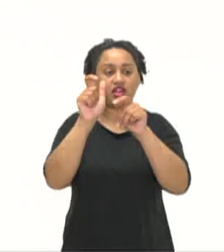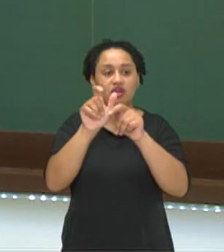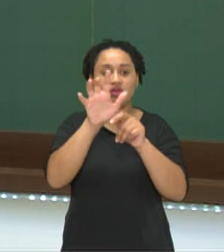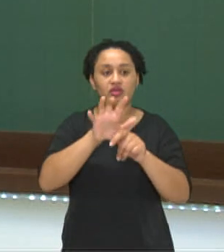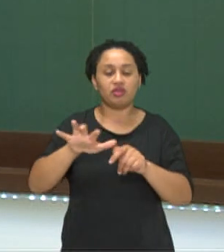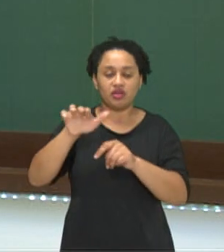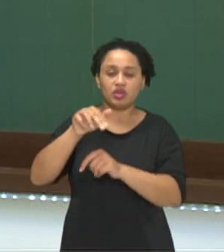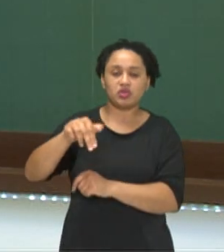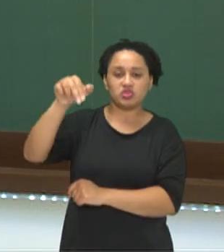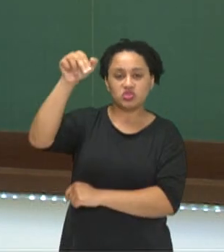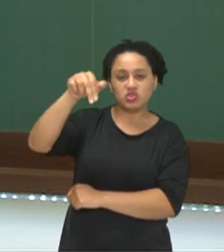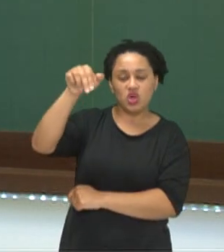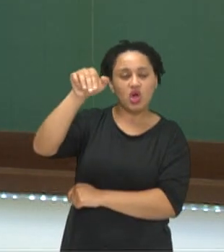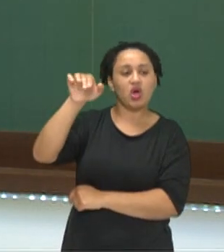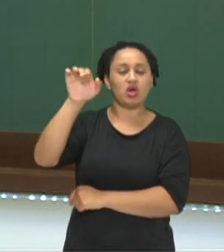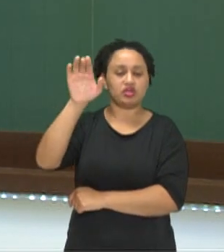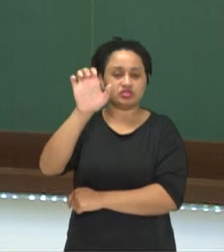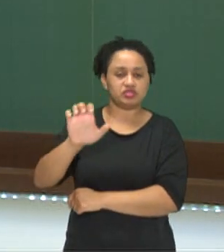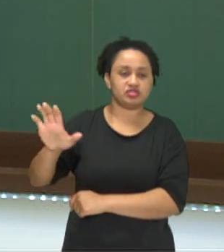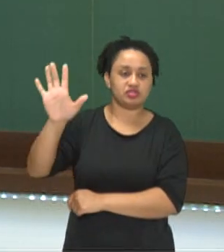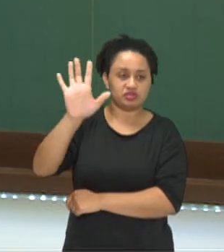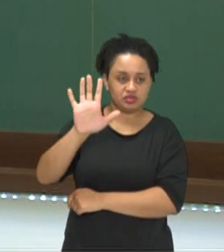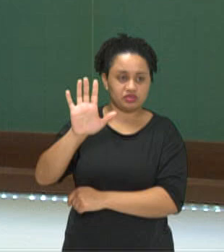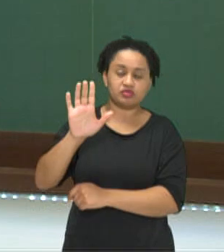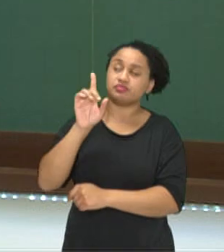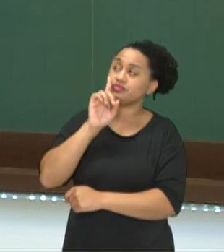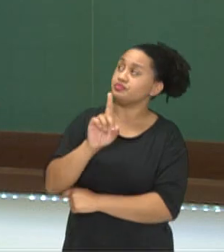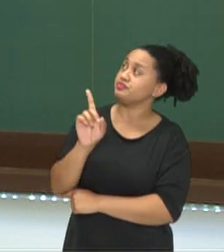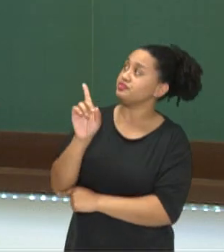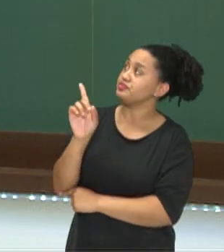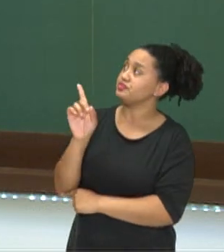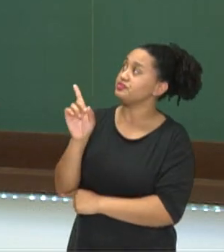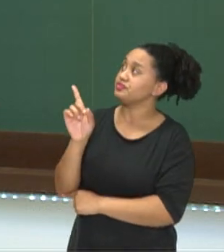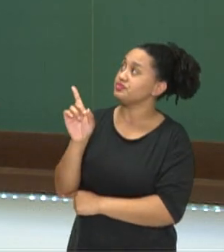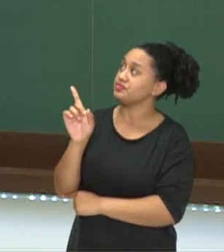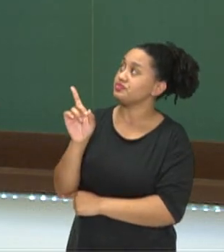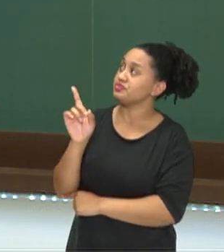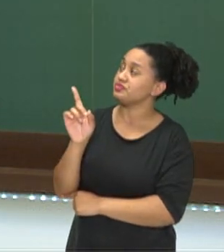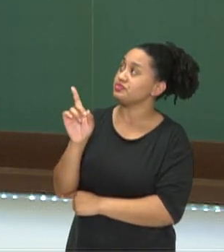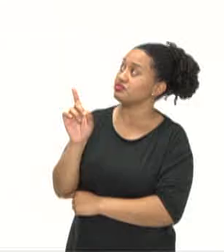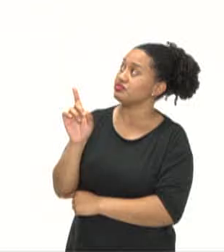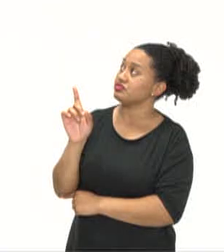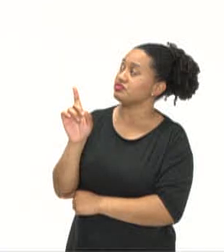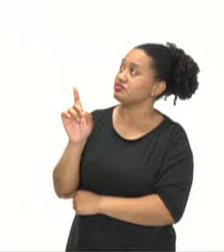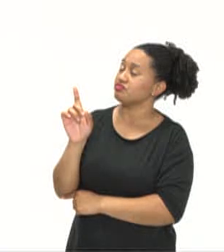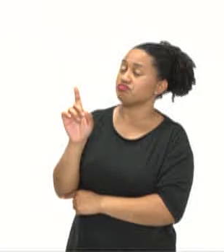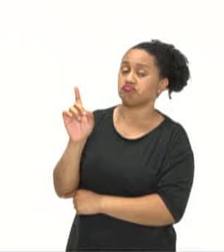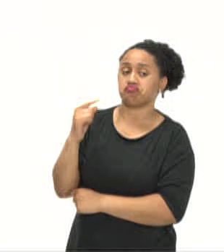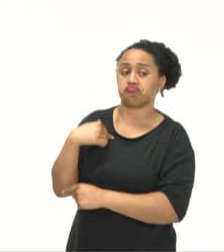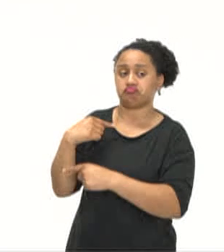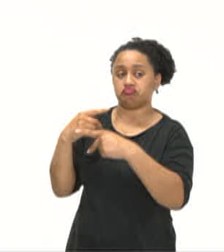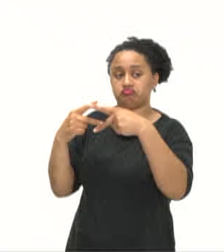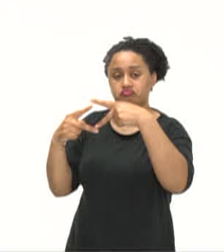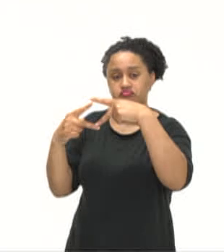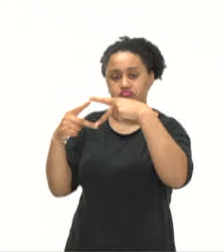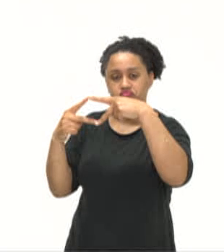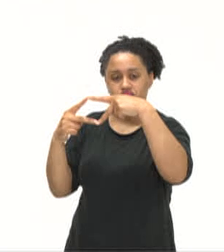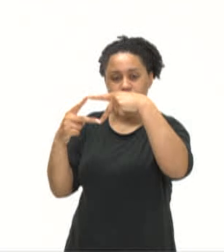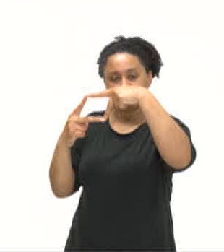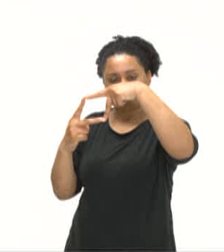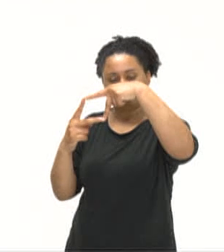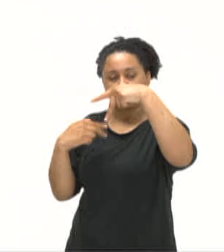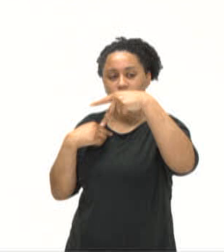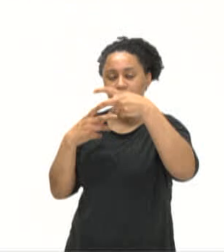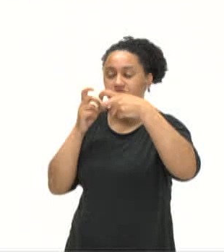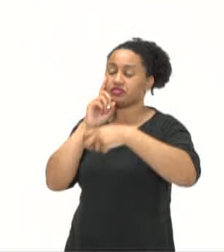Na porção norte do continente europeu. Dá uma olhada aqui, ó, destacado do lado direito da sua tela, na parte superior